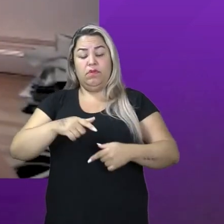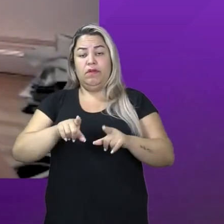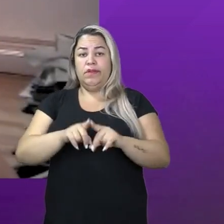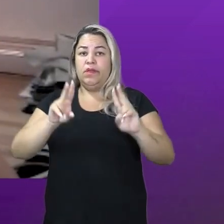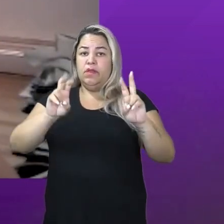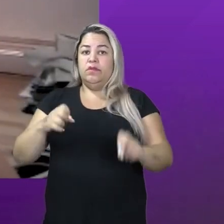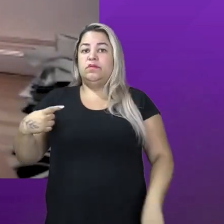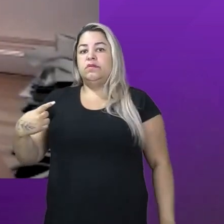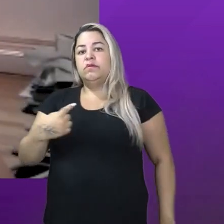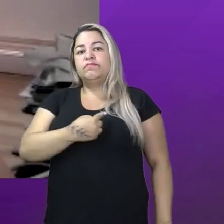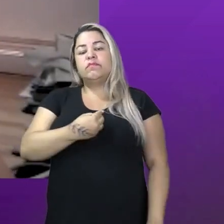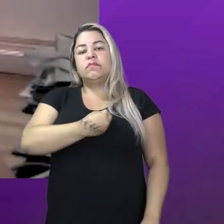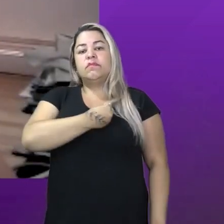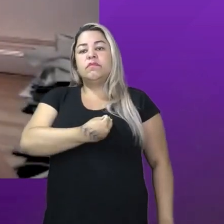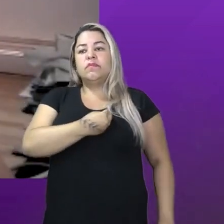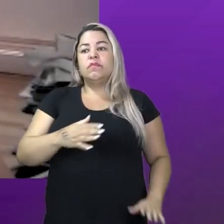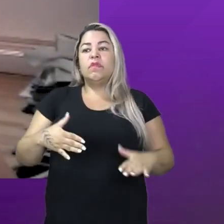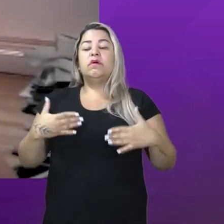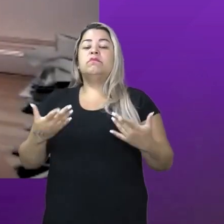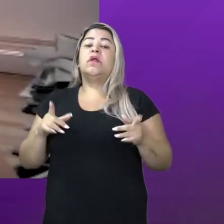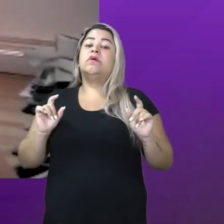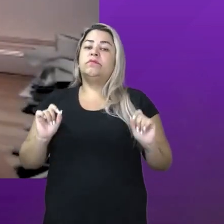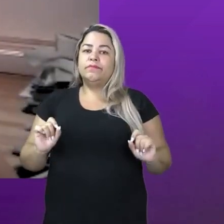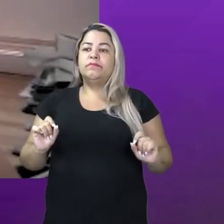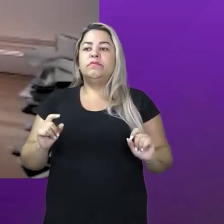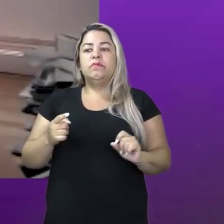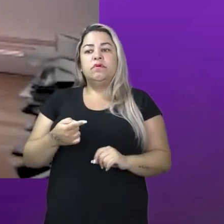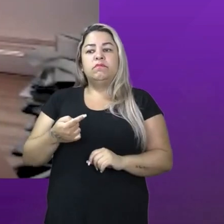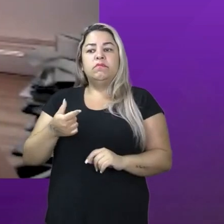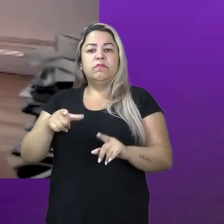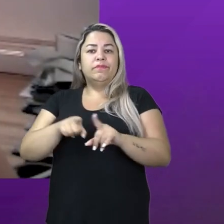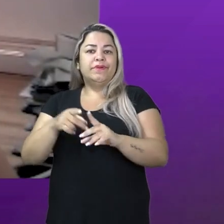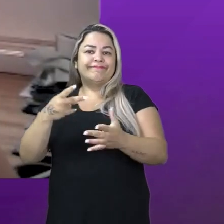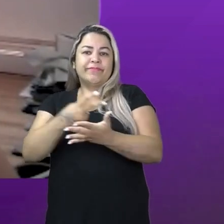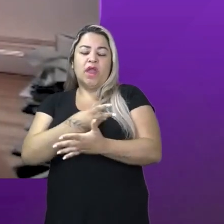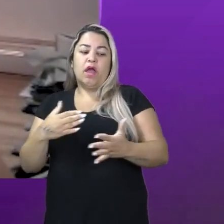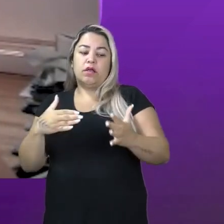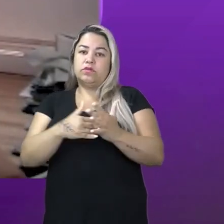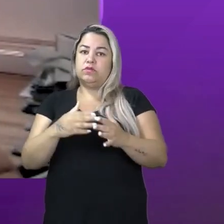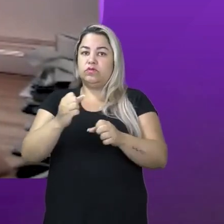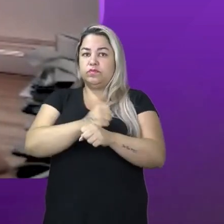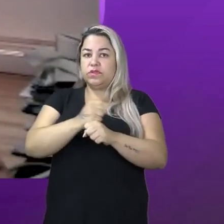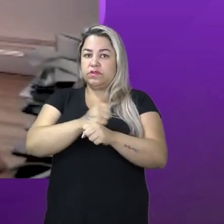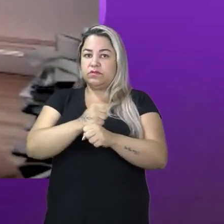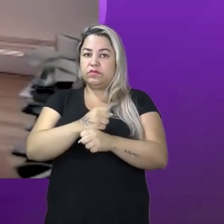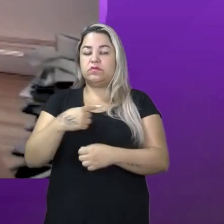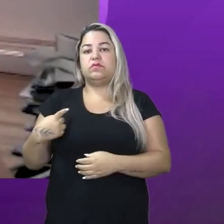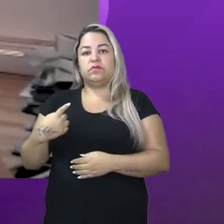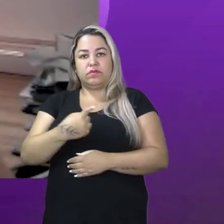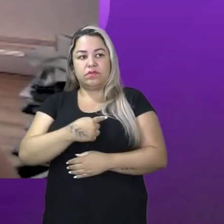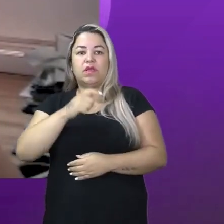a nossa vida. Então, isso pouco se alterou nas últimas décadas. A gente